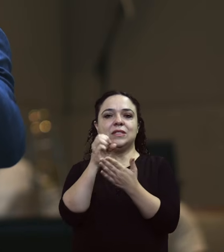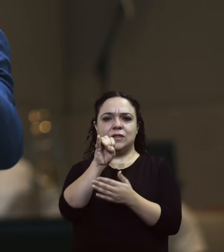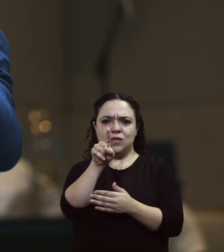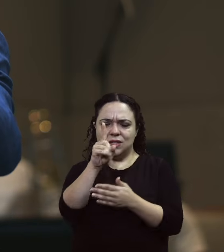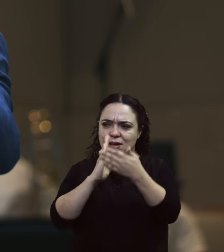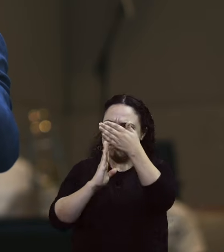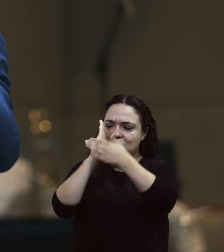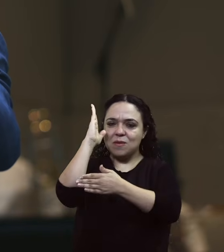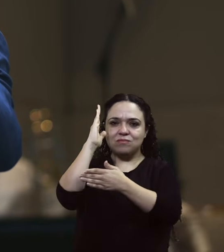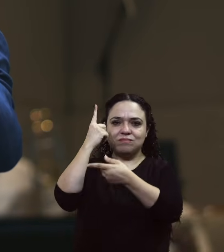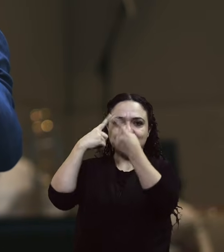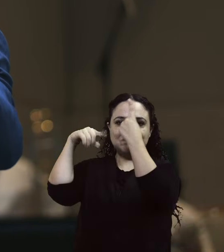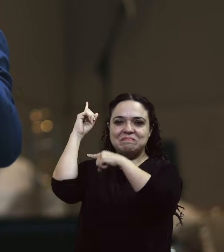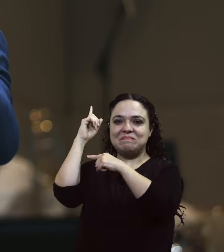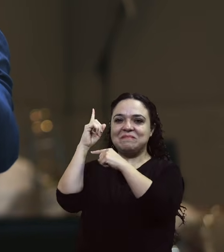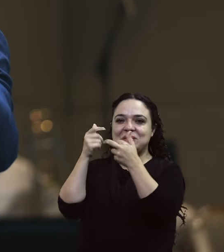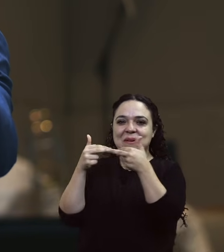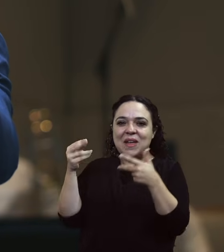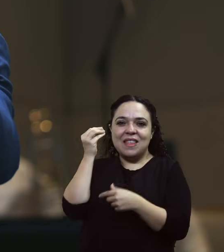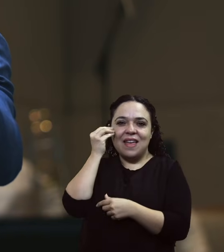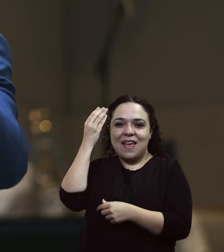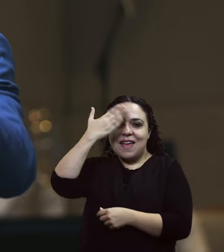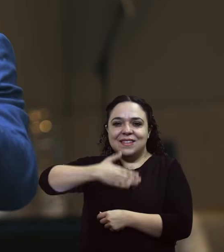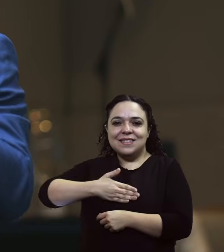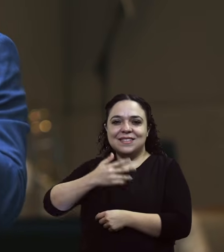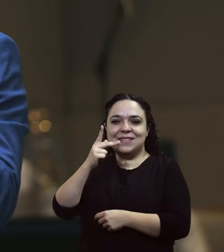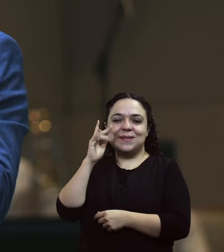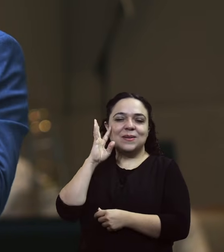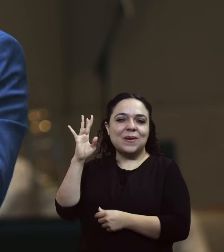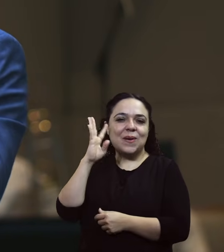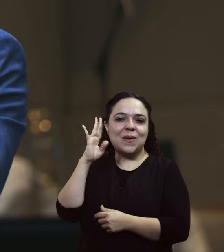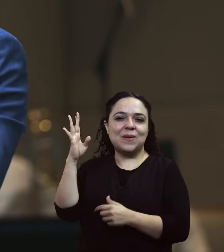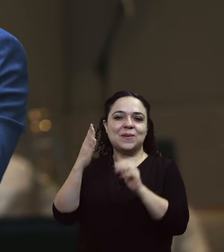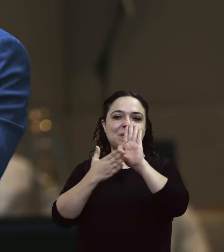dos sonhos, dos propósitos,